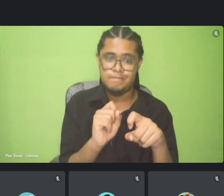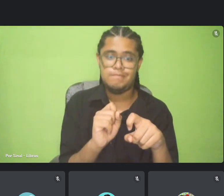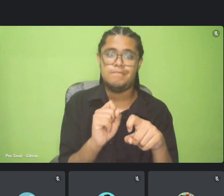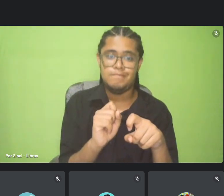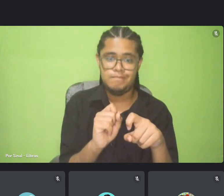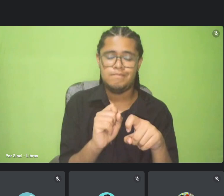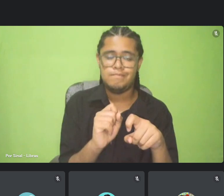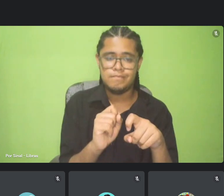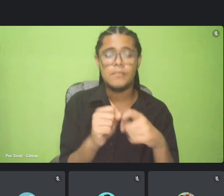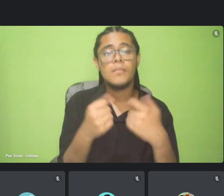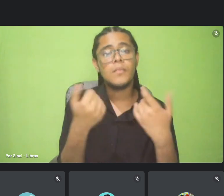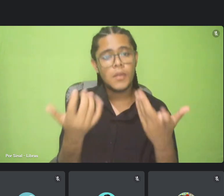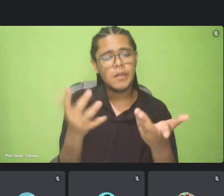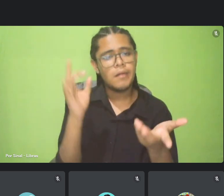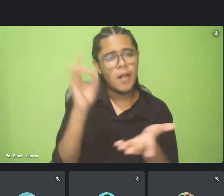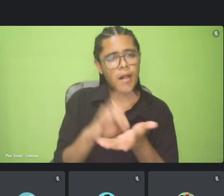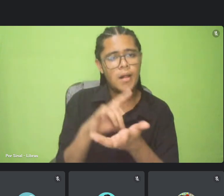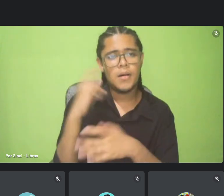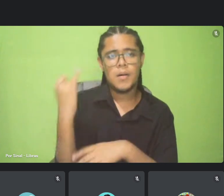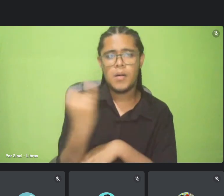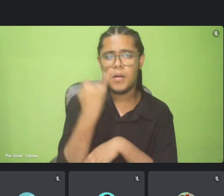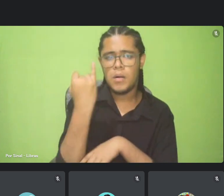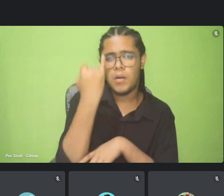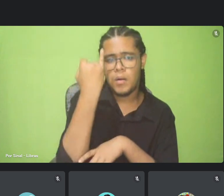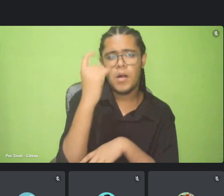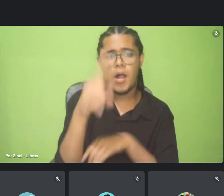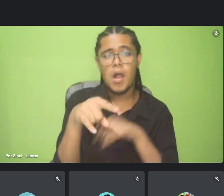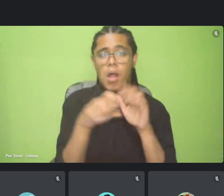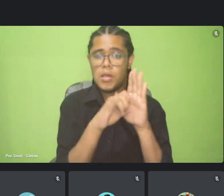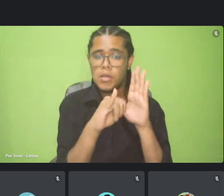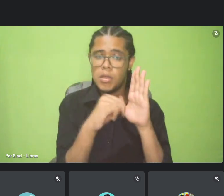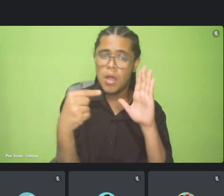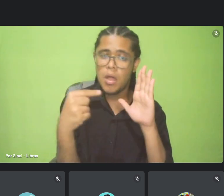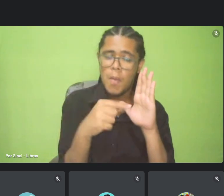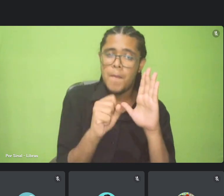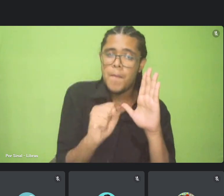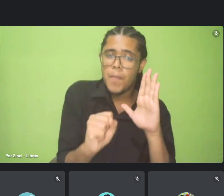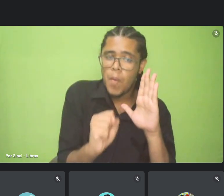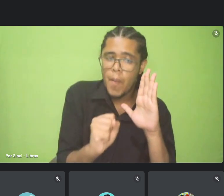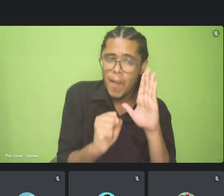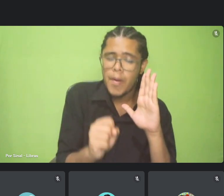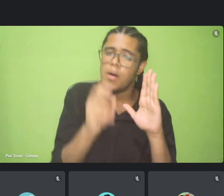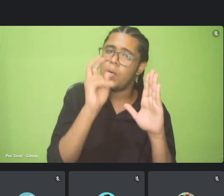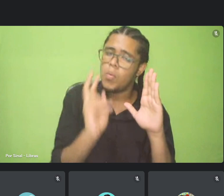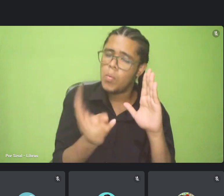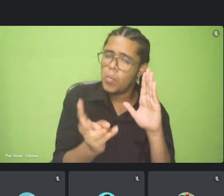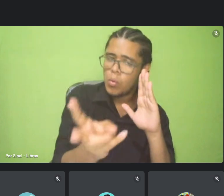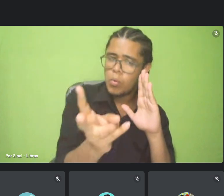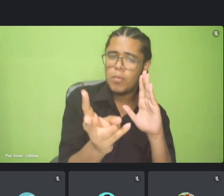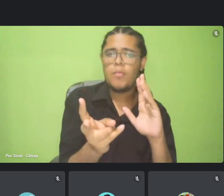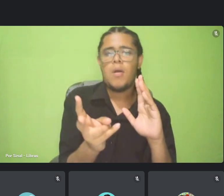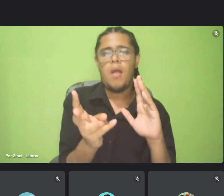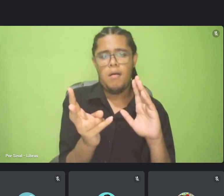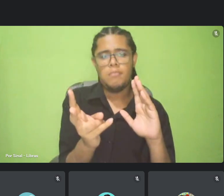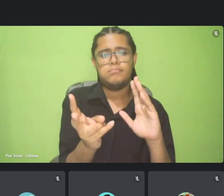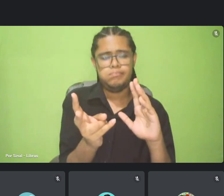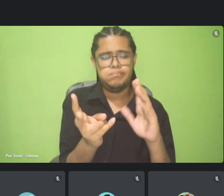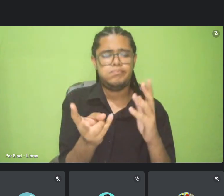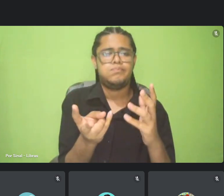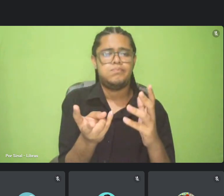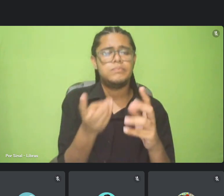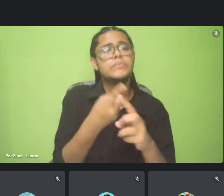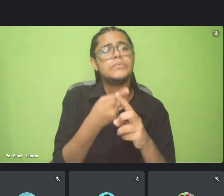é de fundamental importância que esses editais eles possam continuar para que a gente possa, mais uma vez,